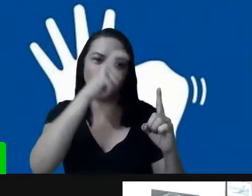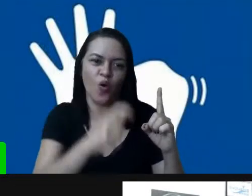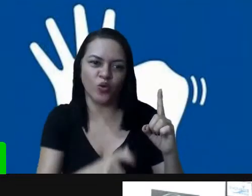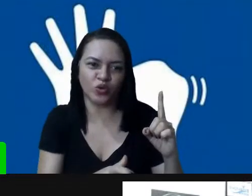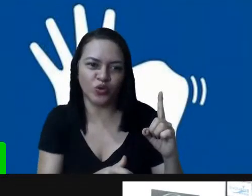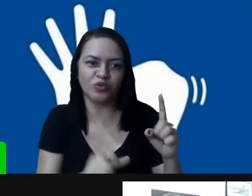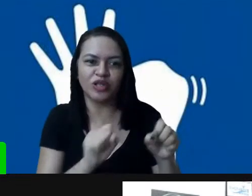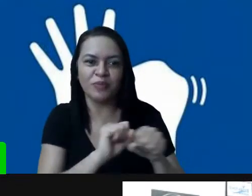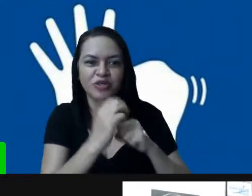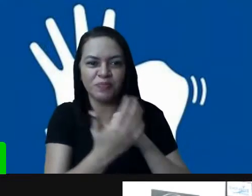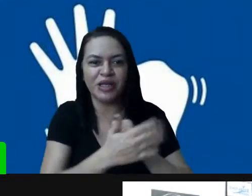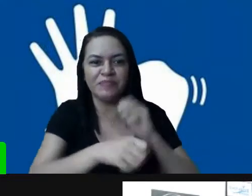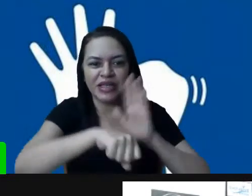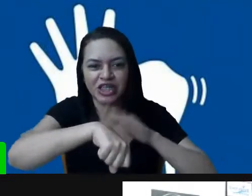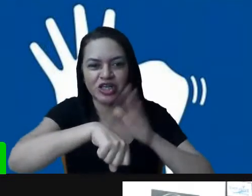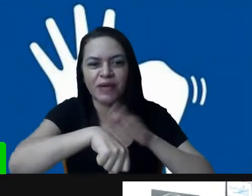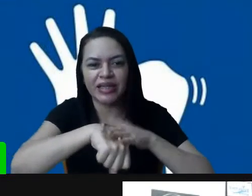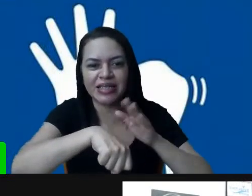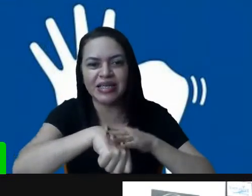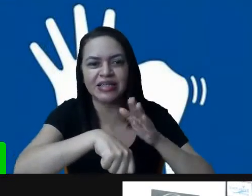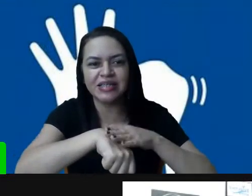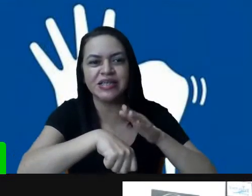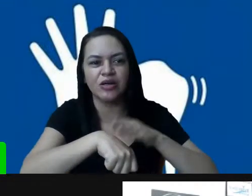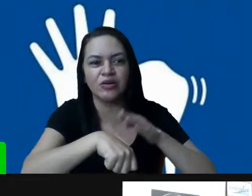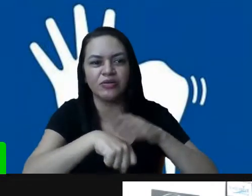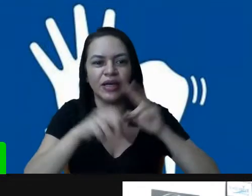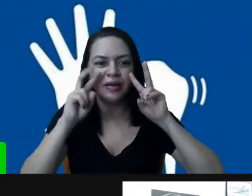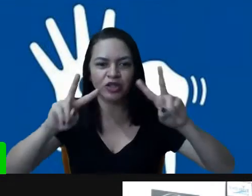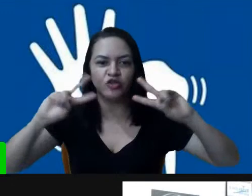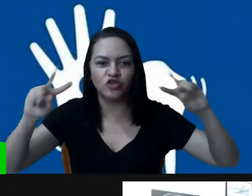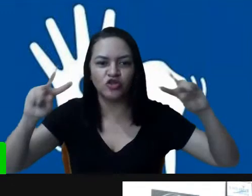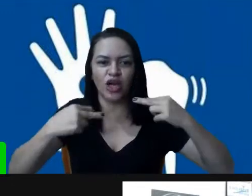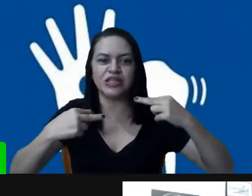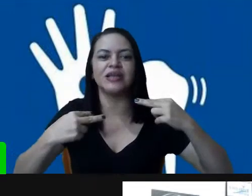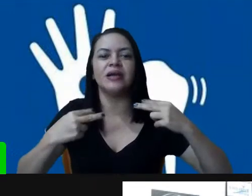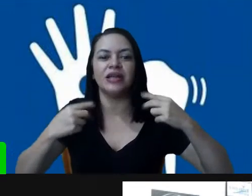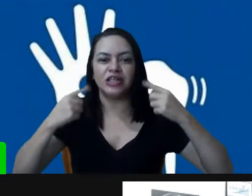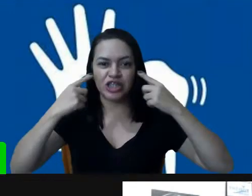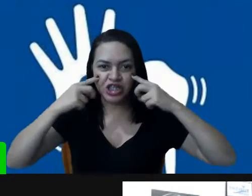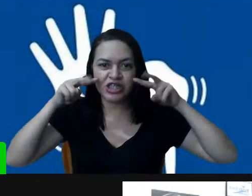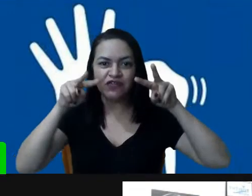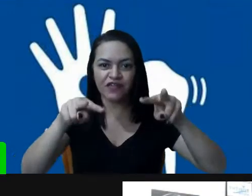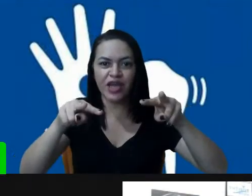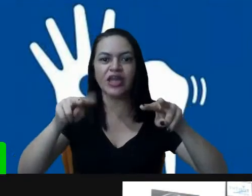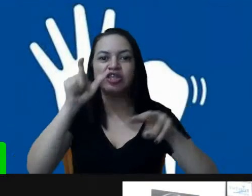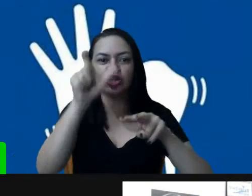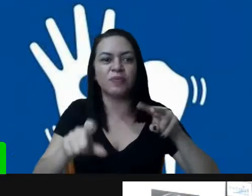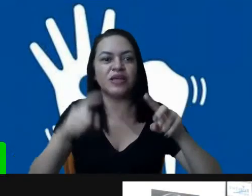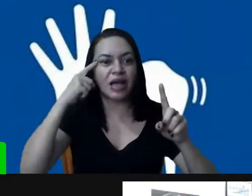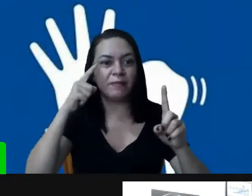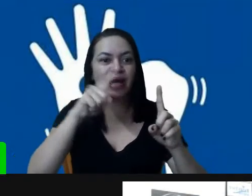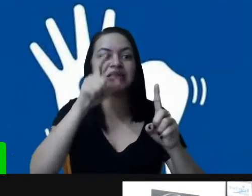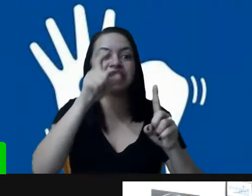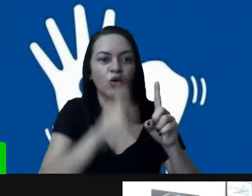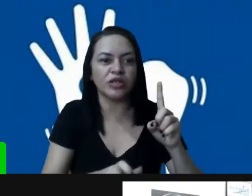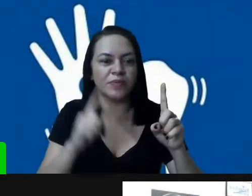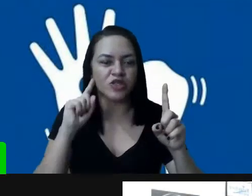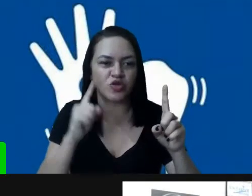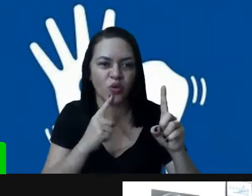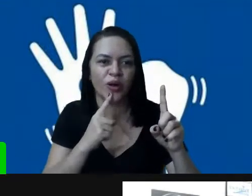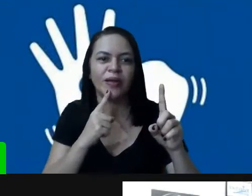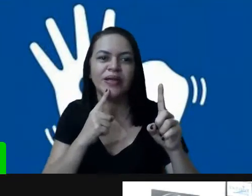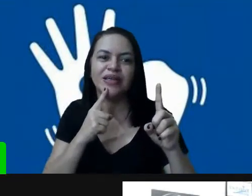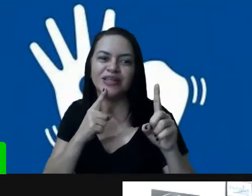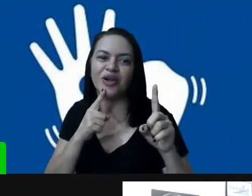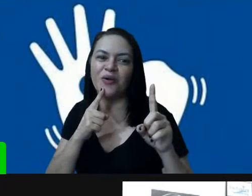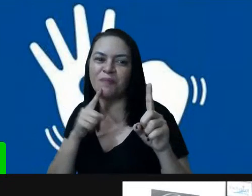no outro. E o tempo de pandemia tem chamado essa atenção, né, para todos nós. De a gente se ver, de a gente pensar mais na outra